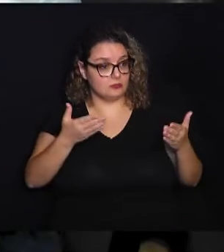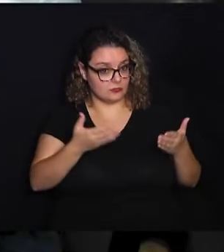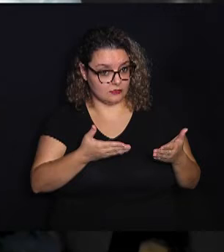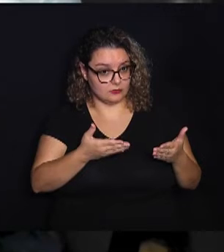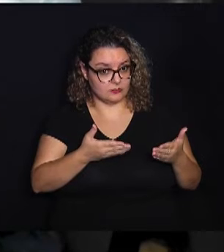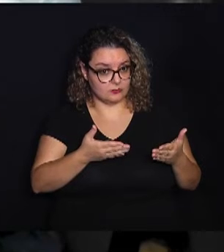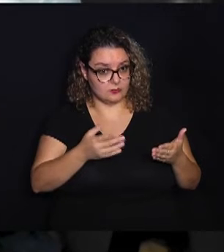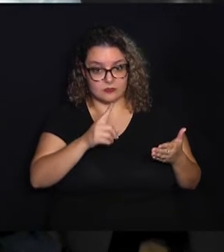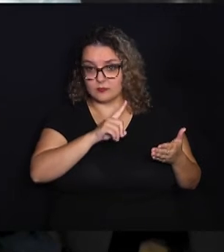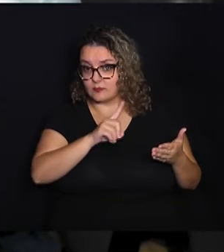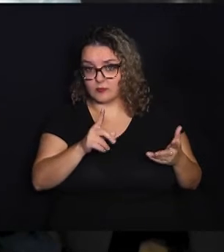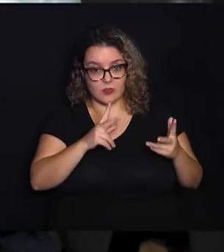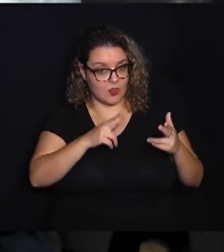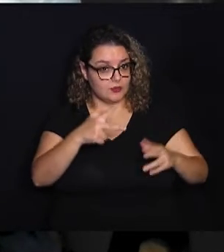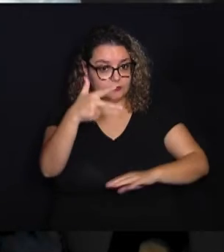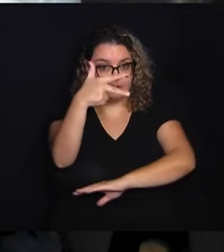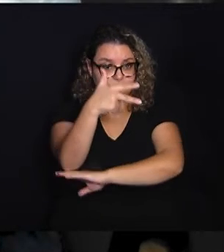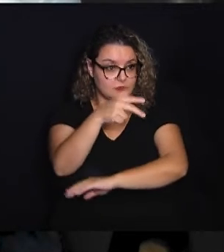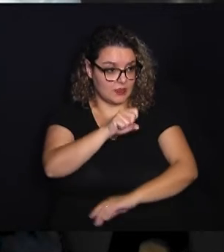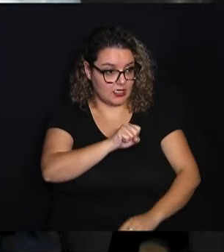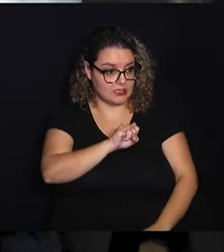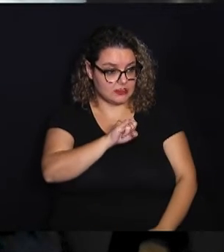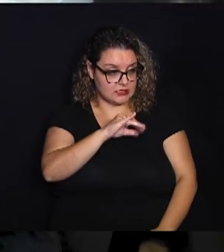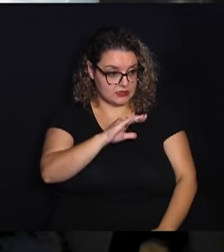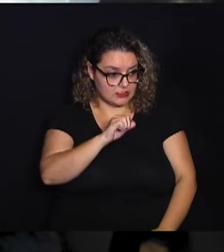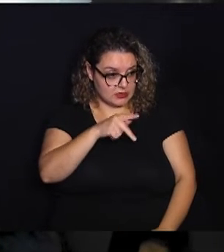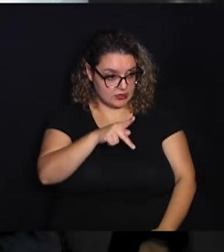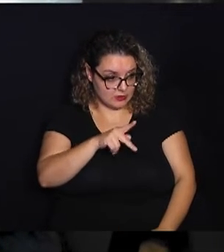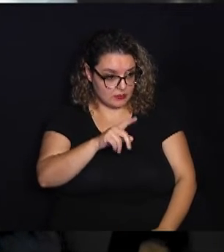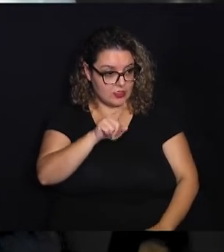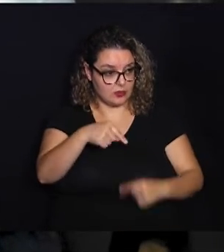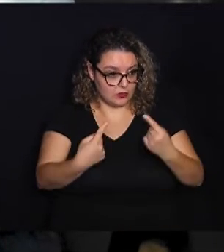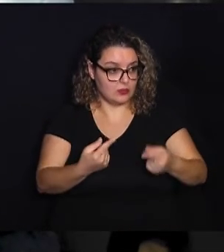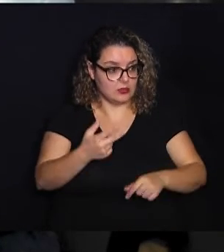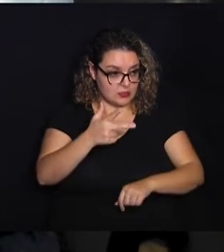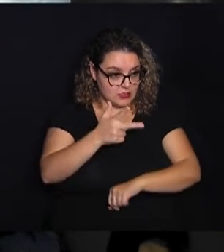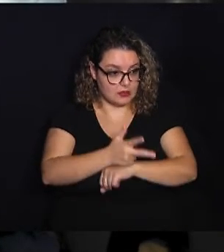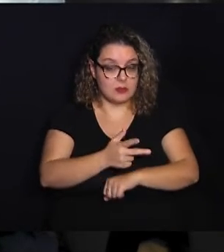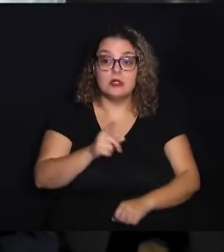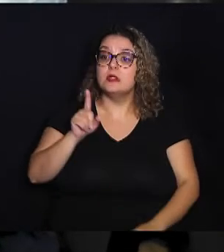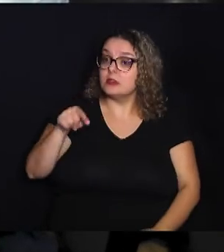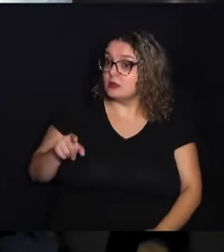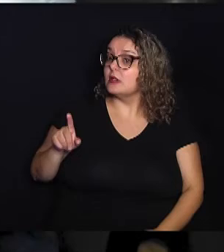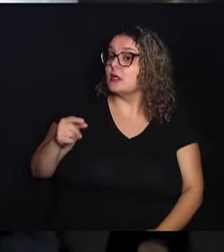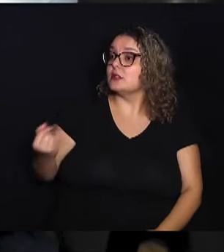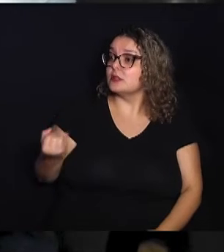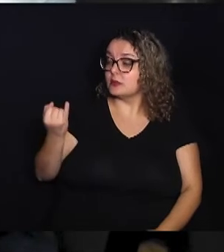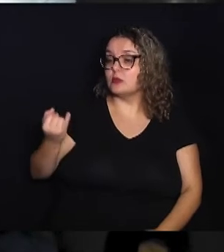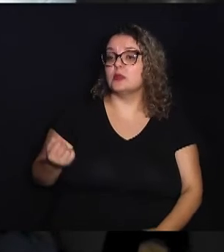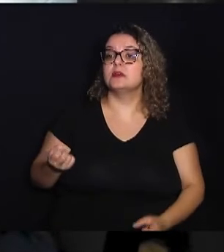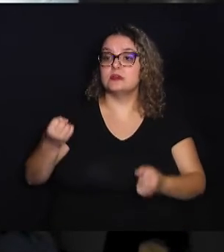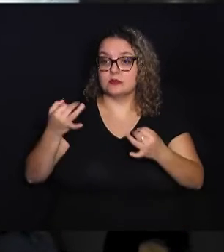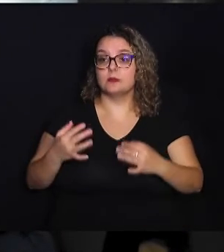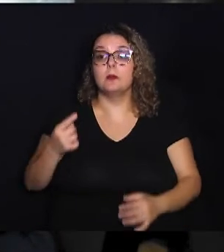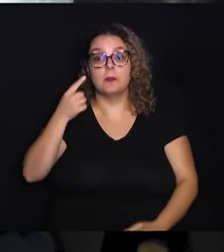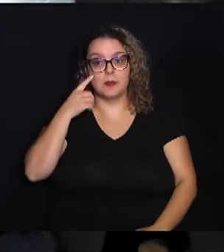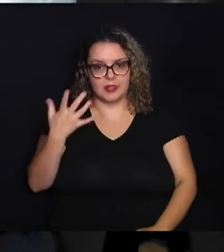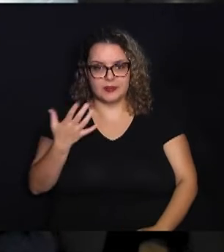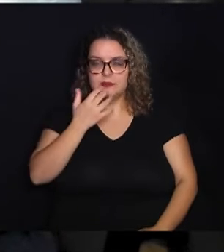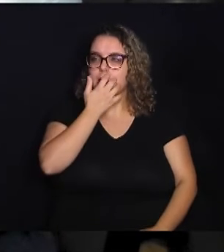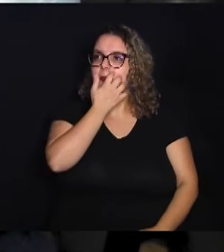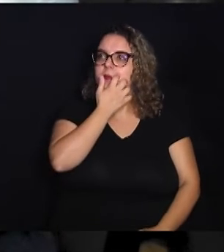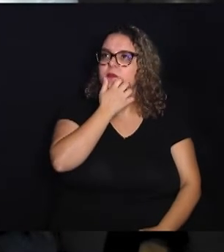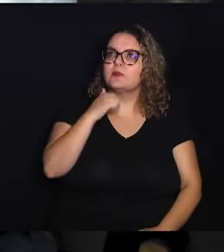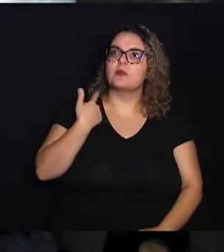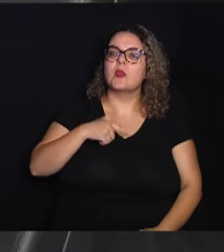não é a mesma câmera que está na Sincamp, é uma outra câmera, é isso? Não, é isso que é interessante esclarecer. Pensa no seguinte, né? Hoje na nossa cidade